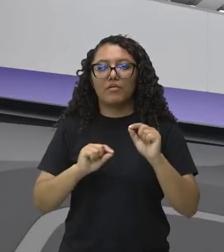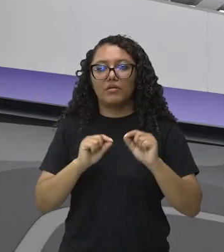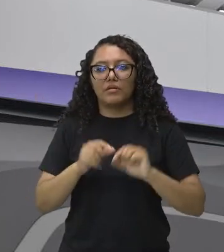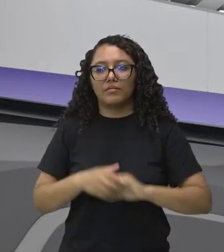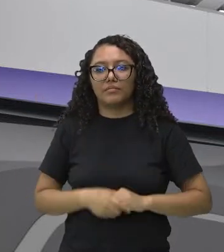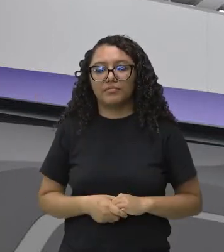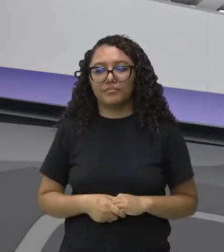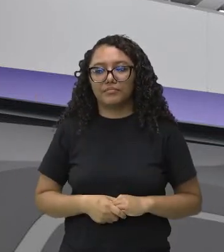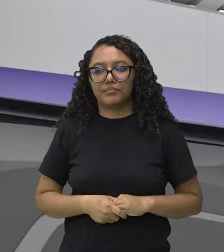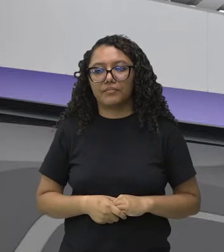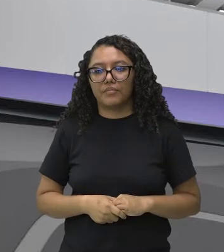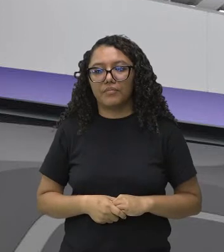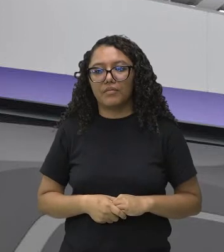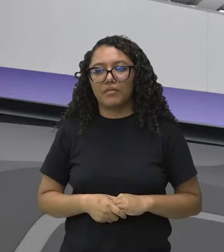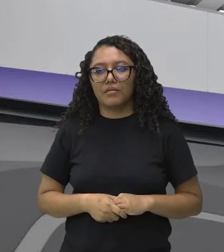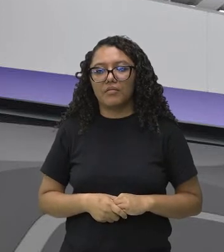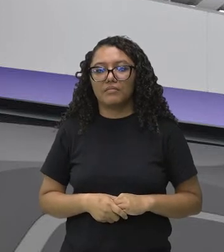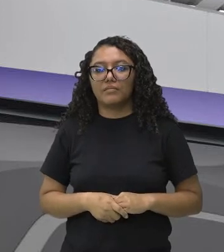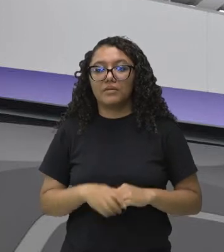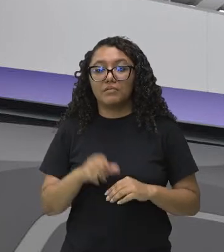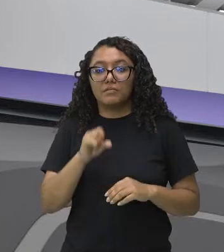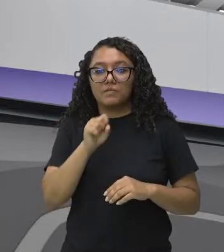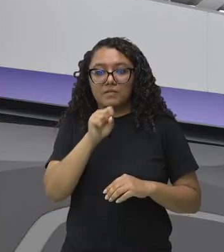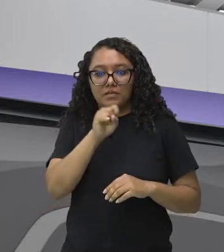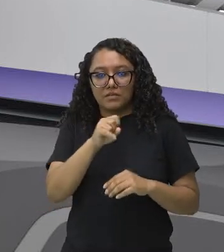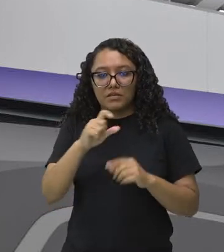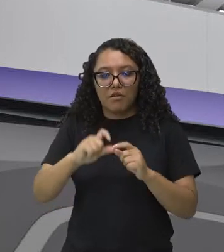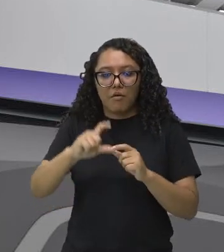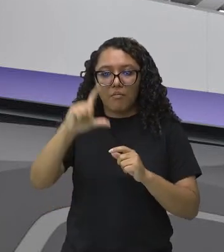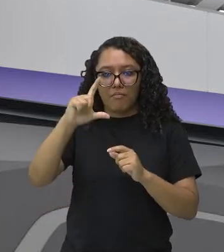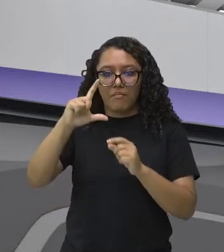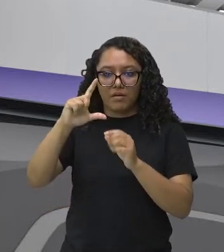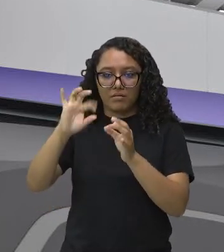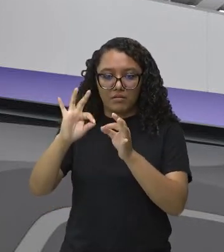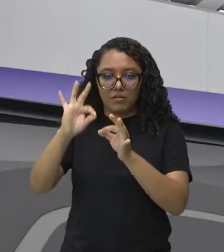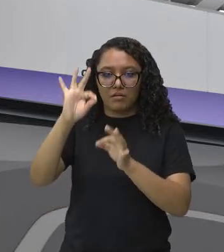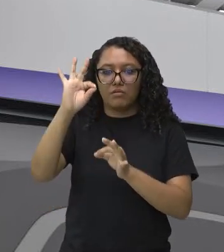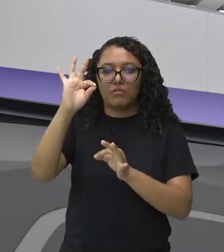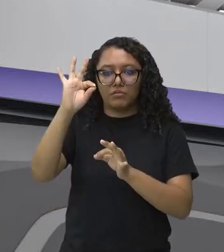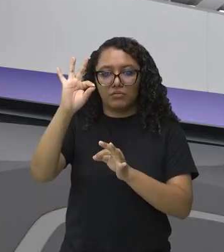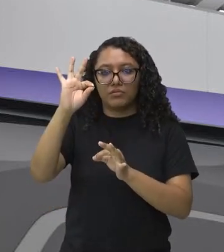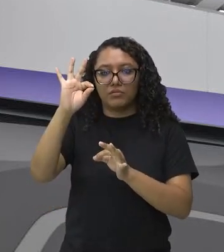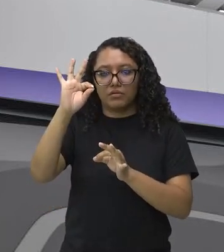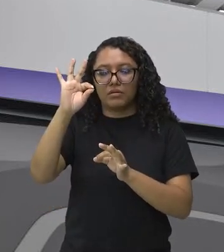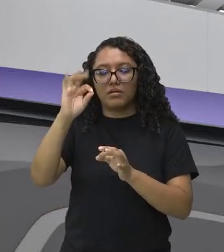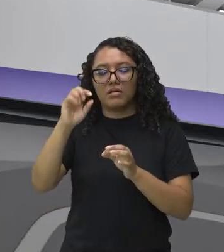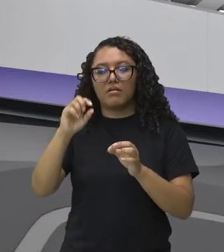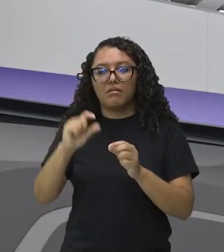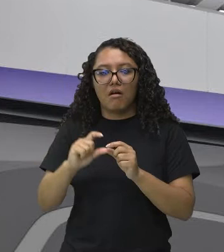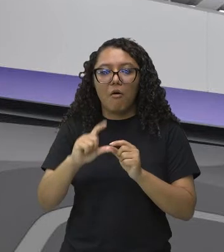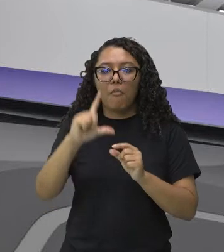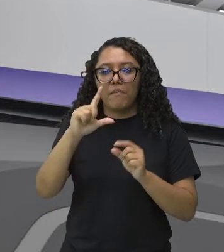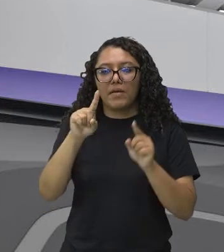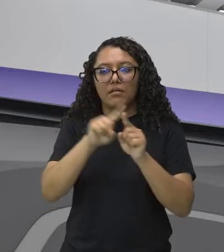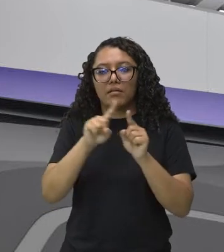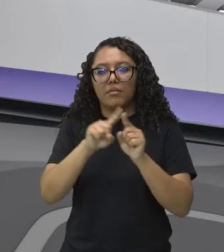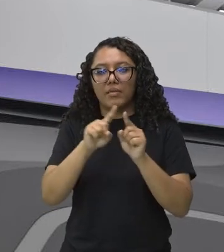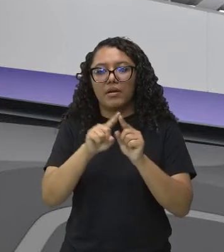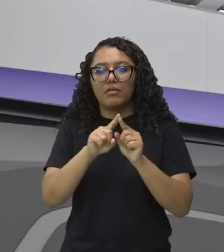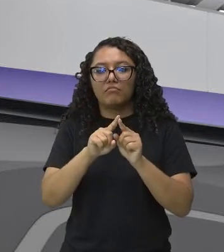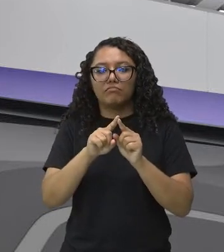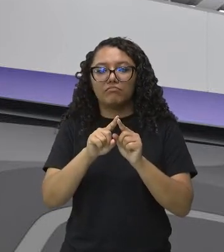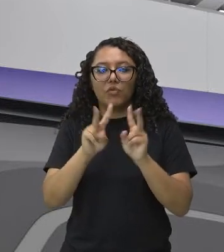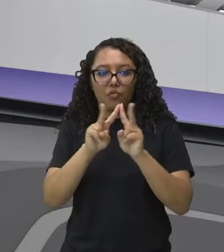eu aumento o valor da minha altura, eu aumento também o seu volume, não é verdade?